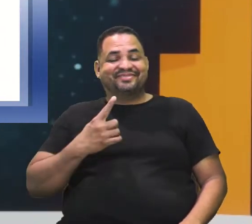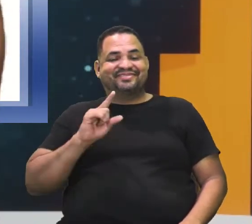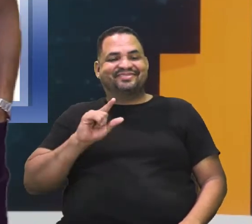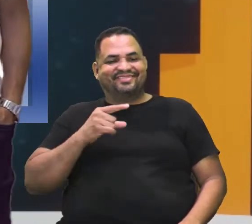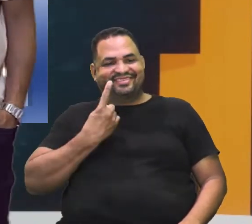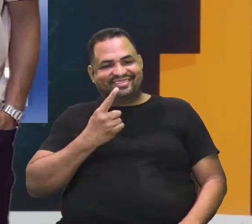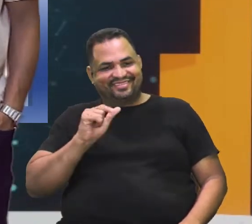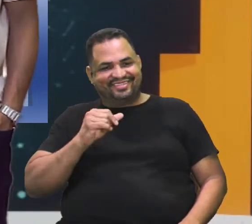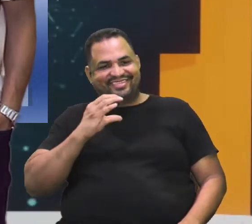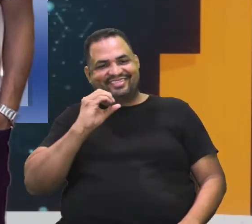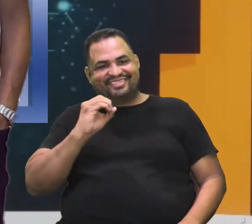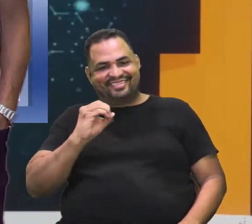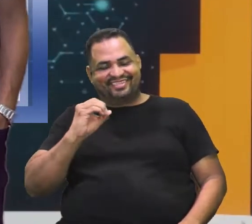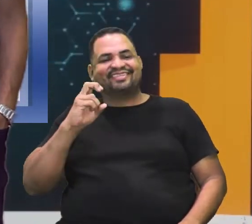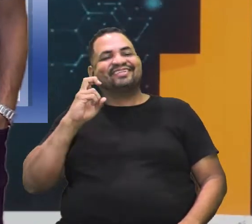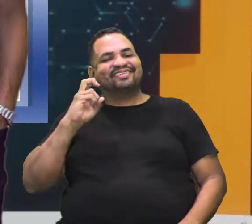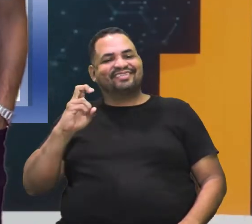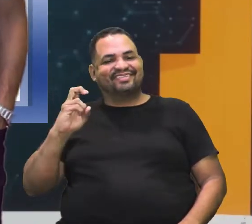1,0, de novo,